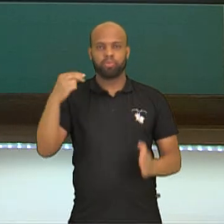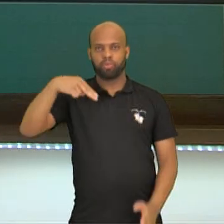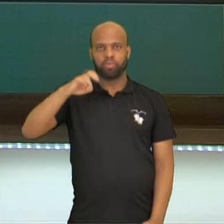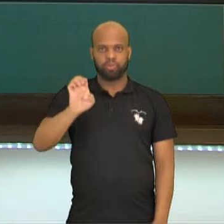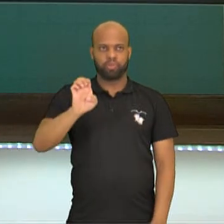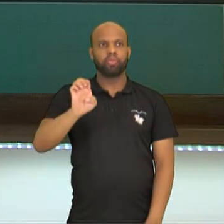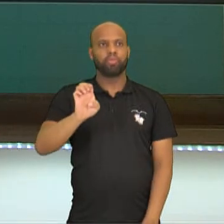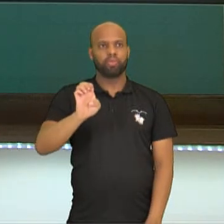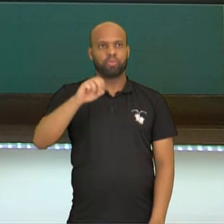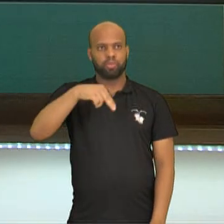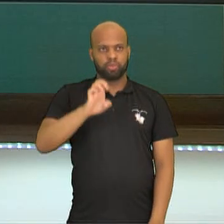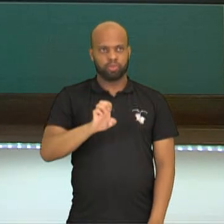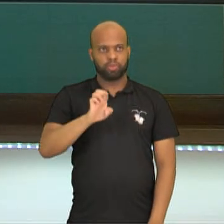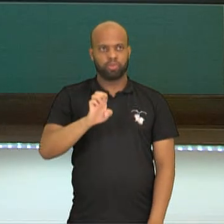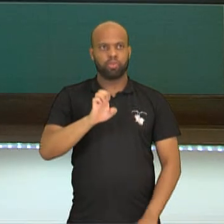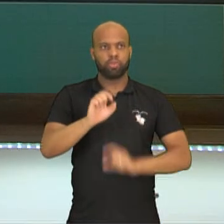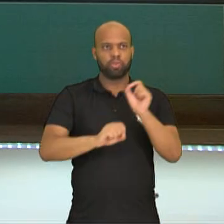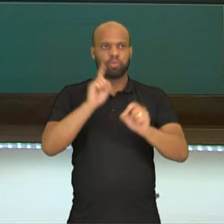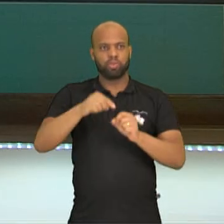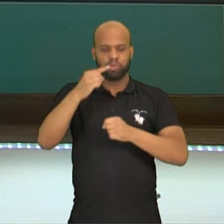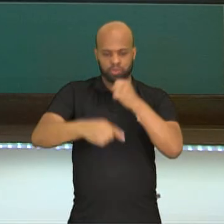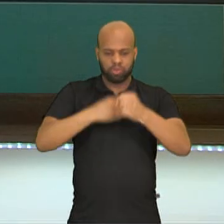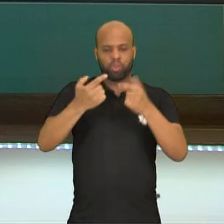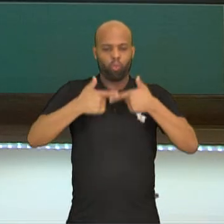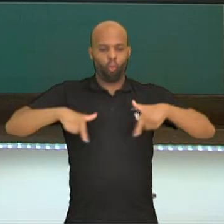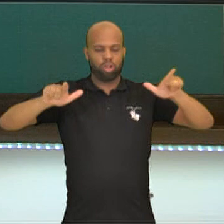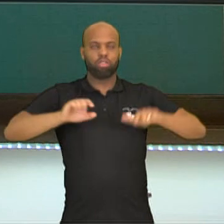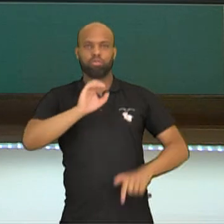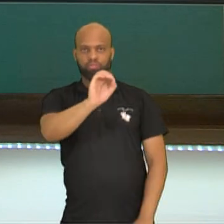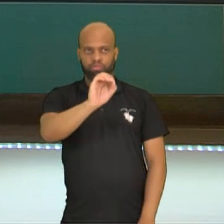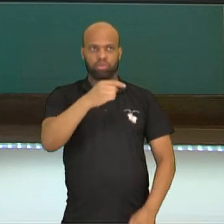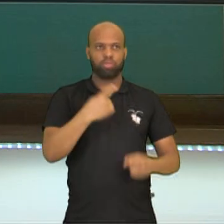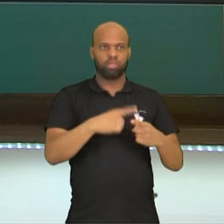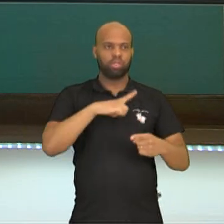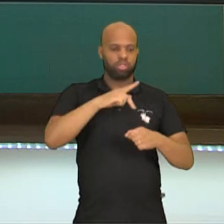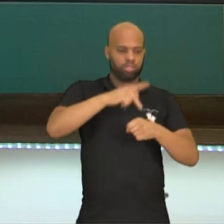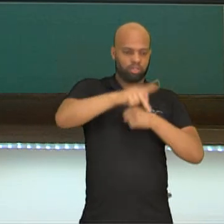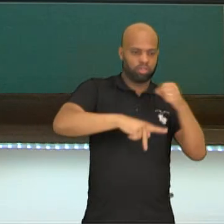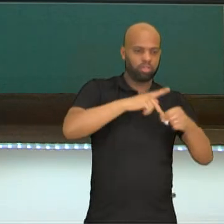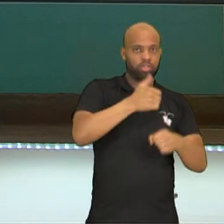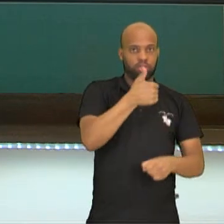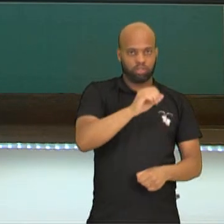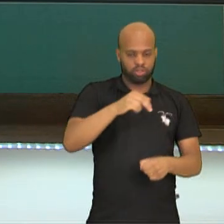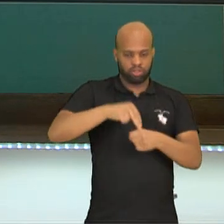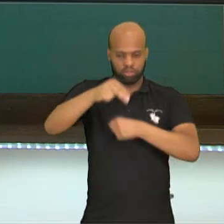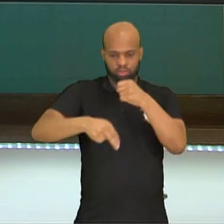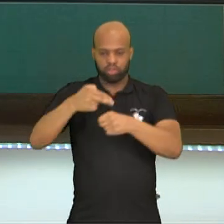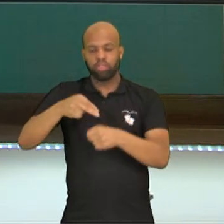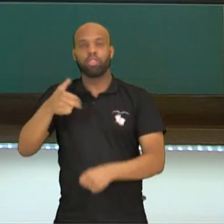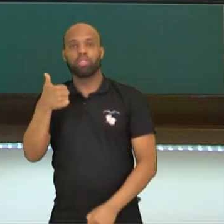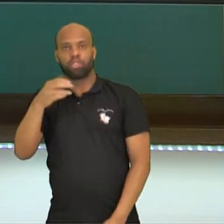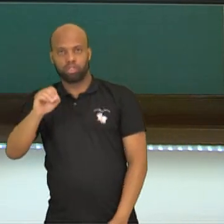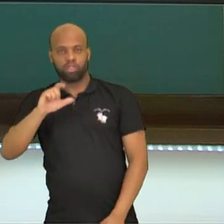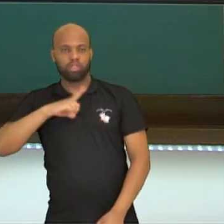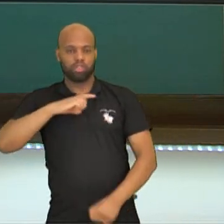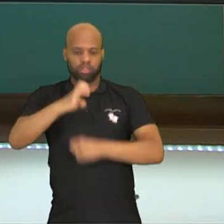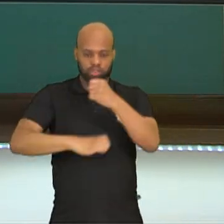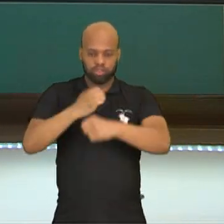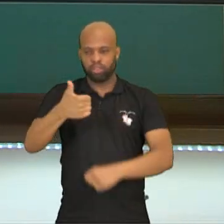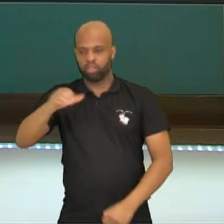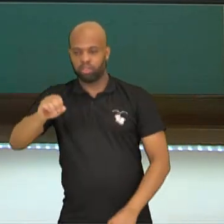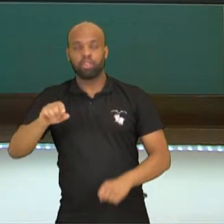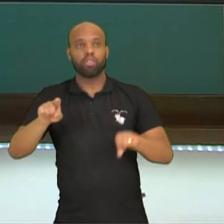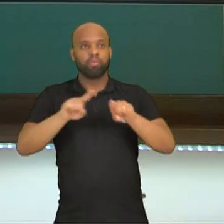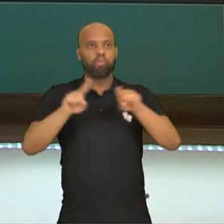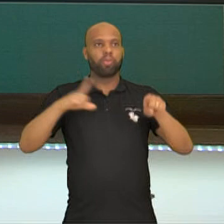Ne, neônio, ele é um átomo neutro. Ele tem 10 prótons, 10 nêutrons, 10 elétrons. Já